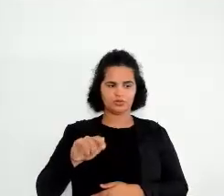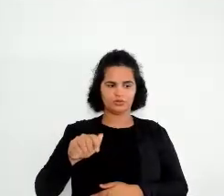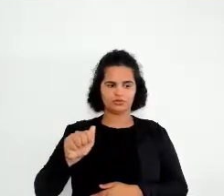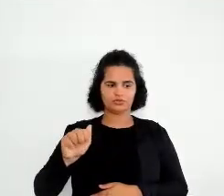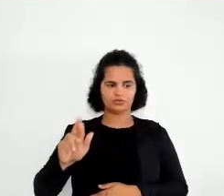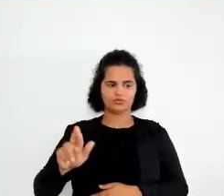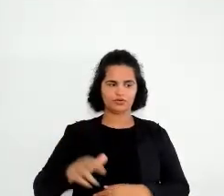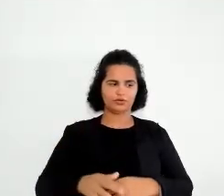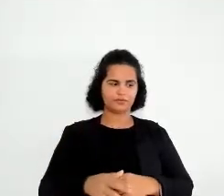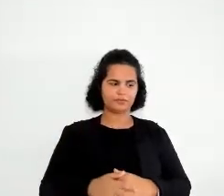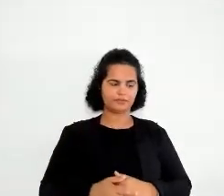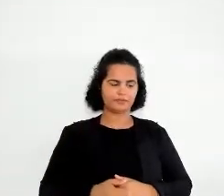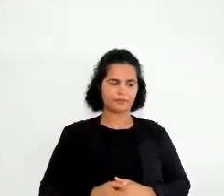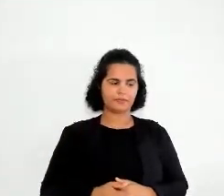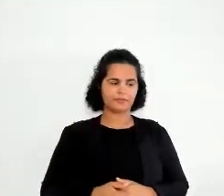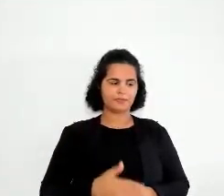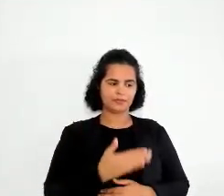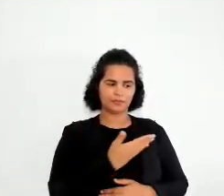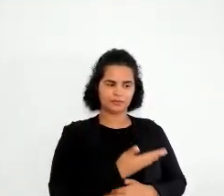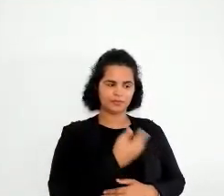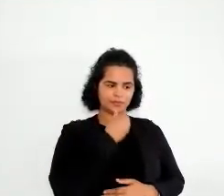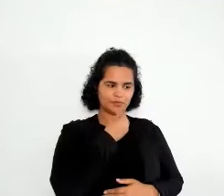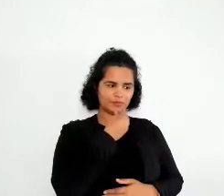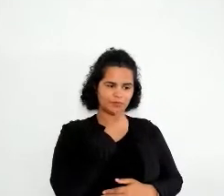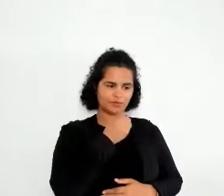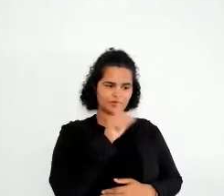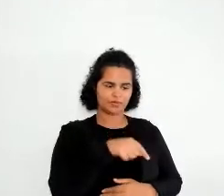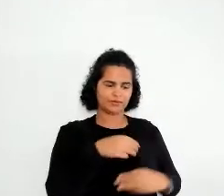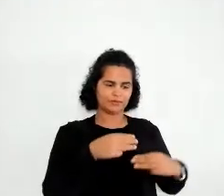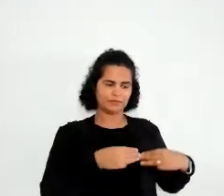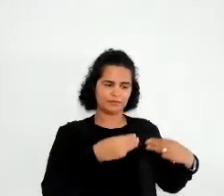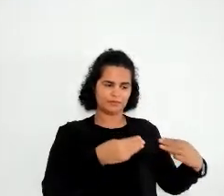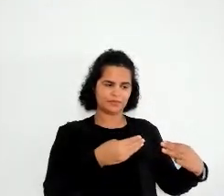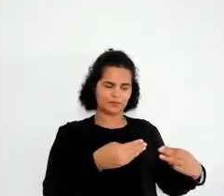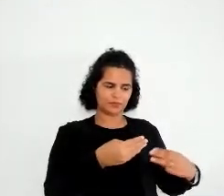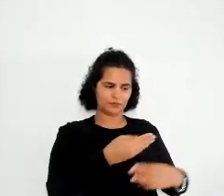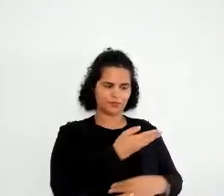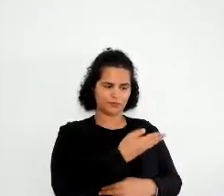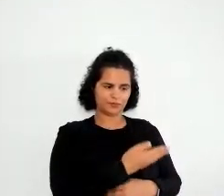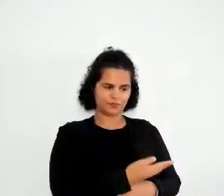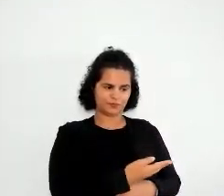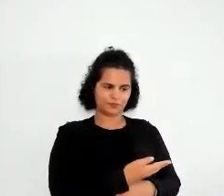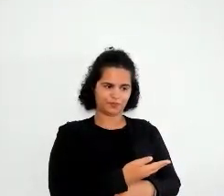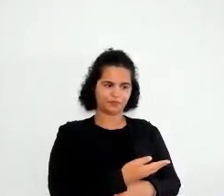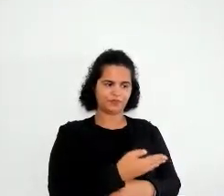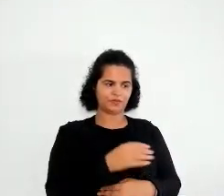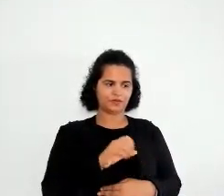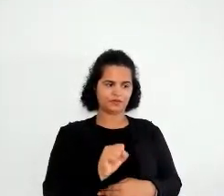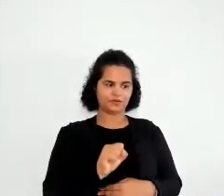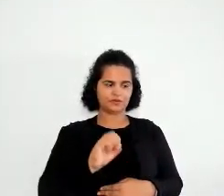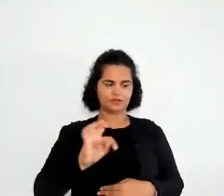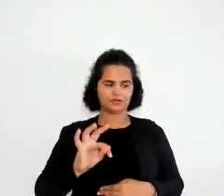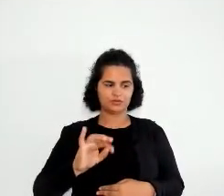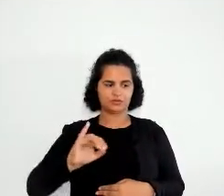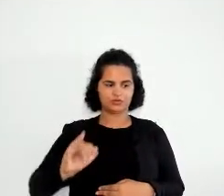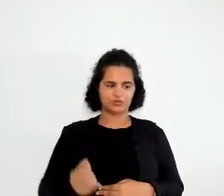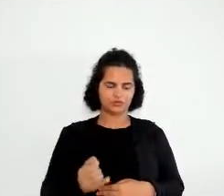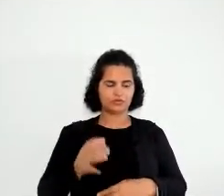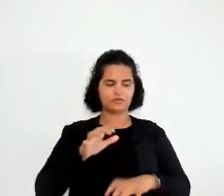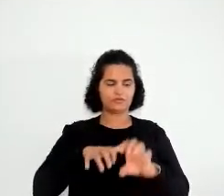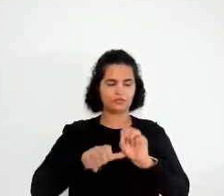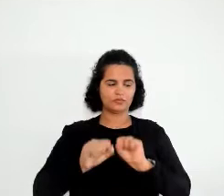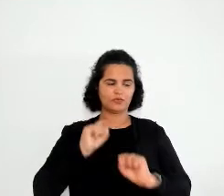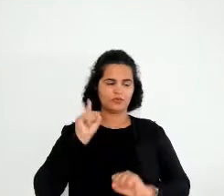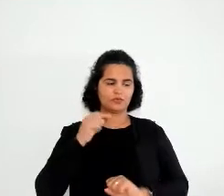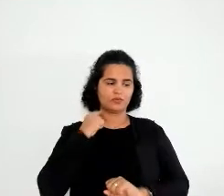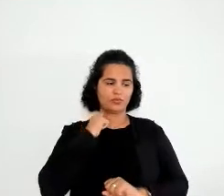Marcelo Navarro Ribeiro Dantas é ministro do Superior Tribunal de Justiça. Graduado em Direito pela UFRN, possui mestrado